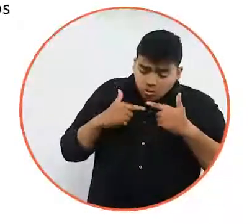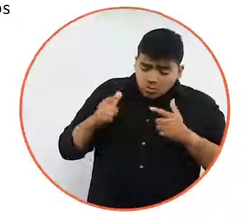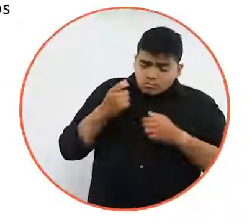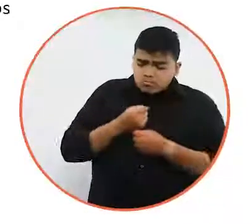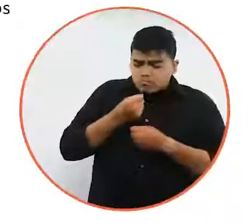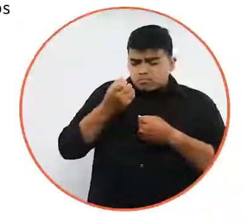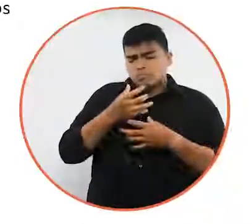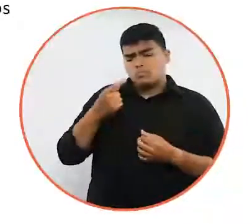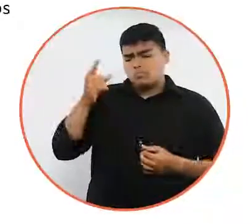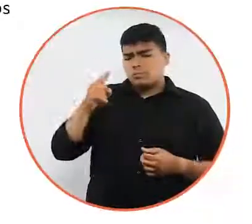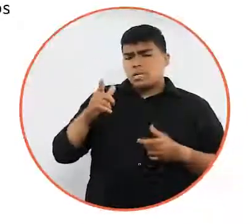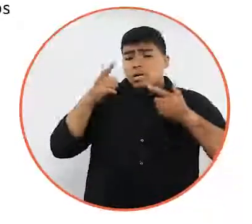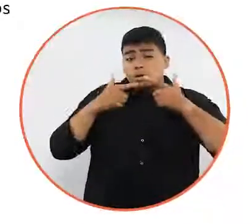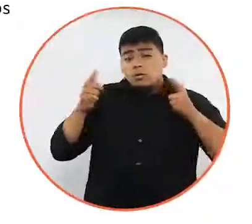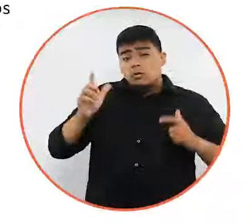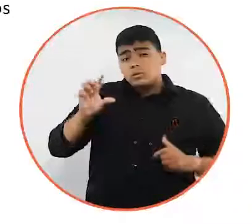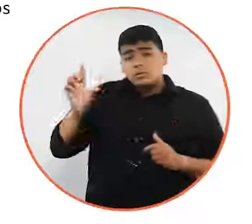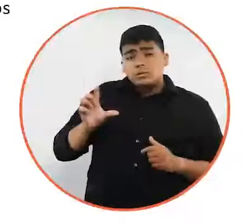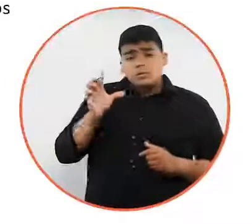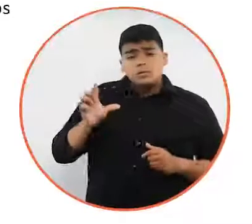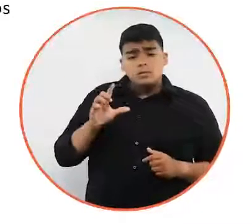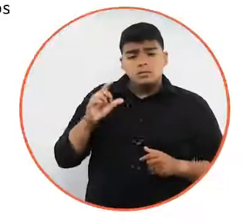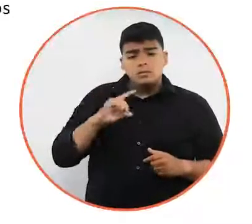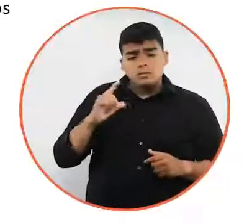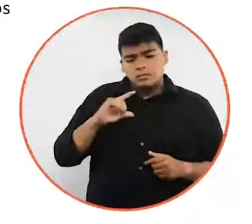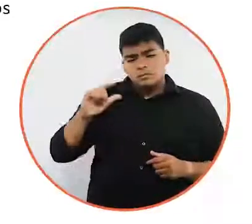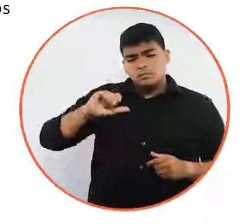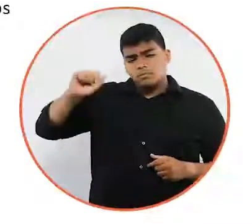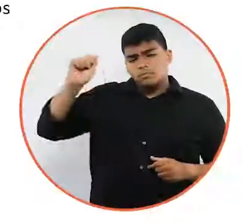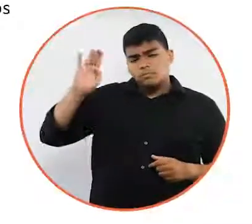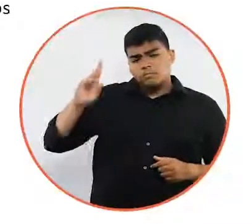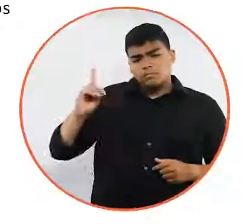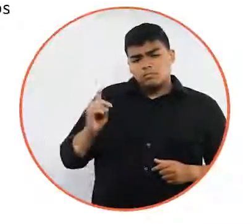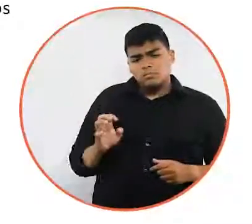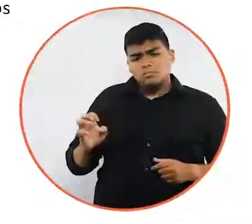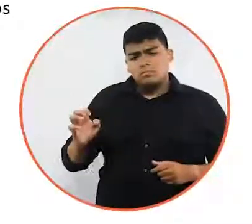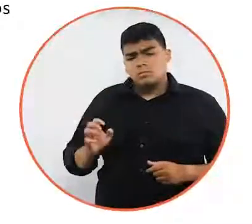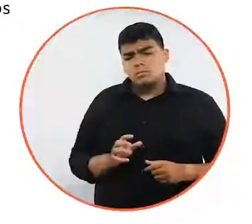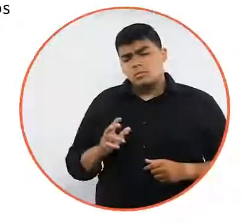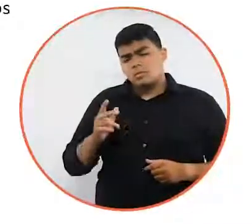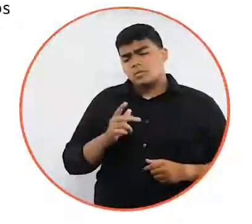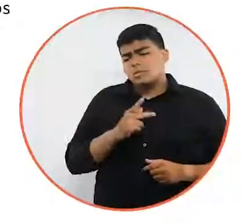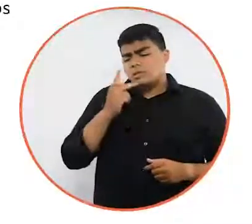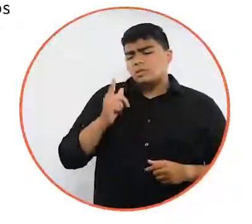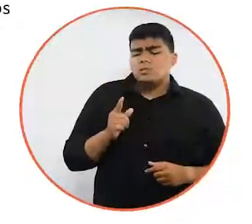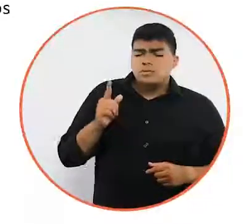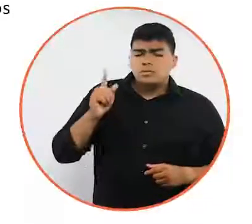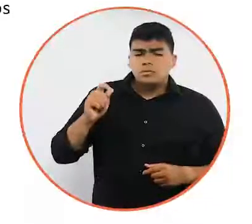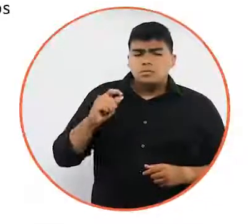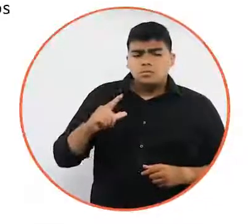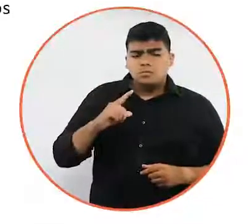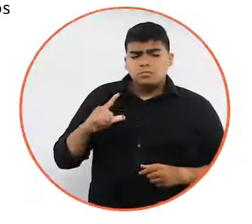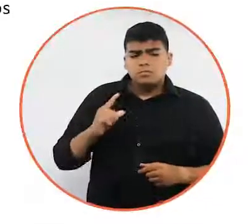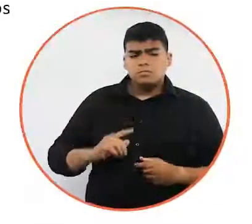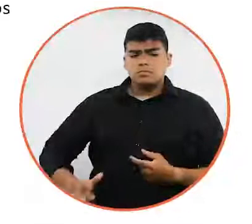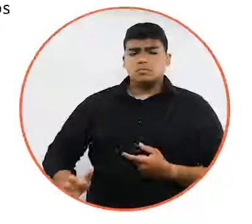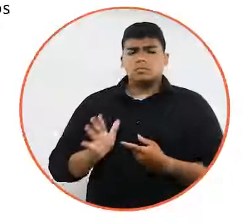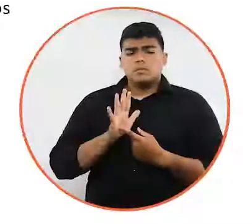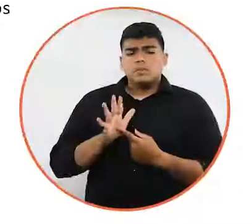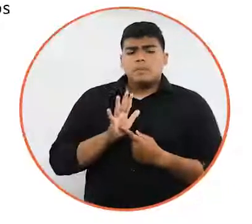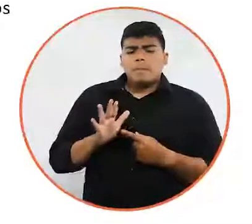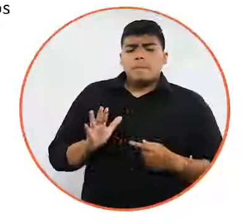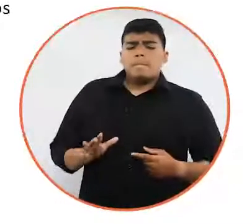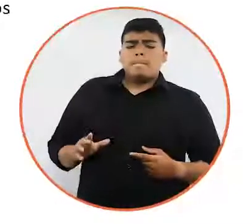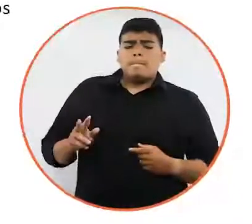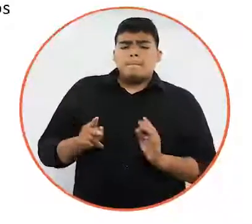linguagem poética, que é a linguagem literária, de acordo com o autor, quando ele diz uma coisa é escrever como poeta, propõe-se traduzir exemplos